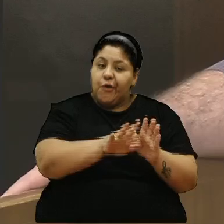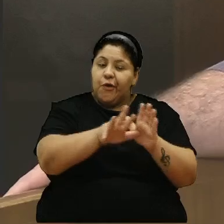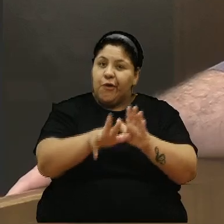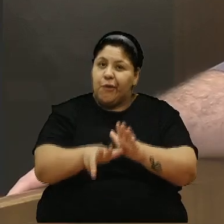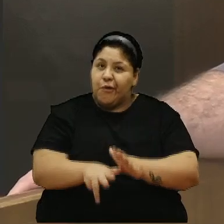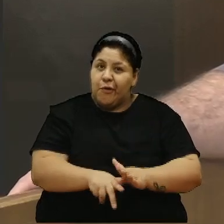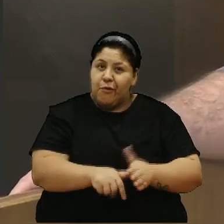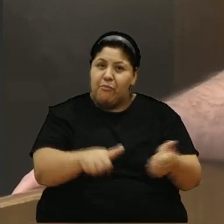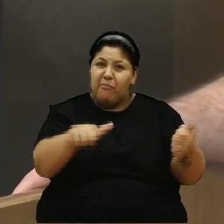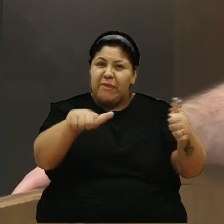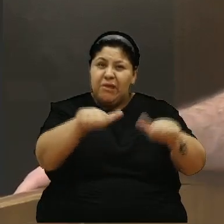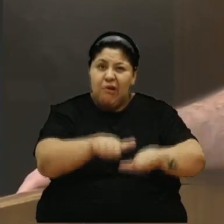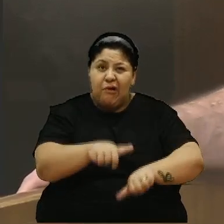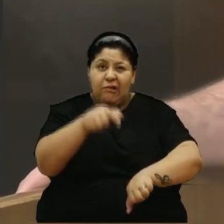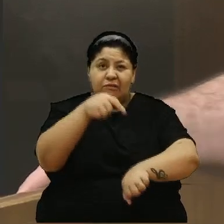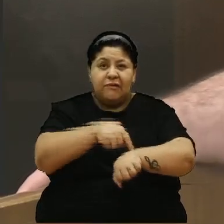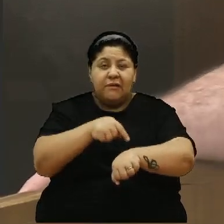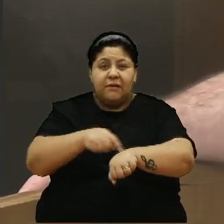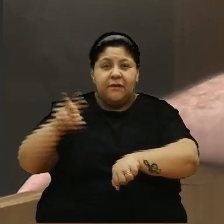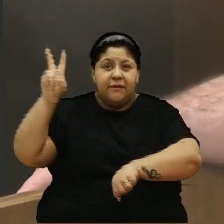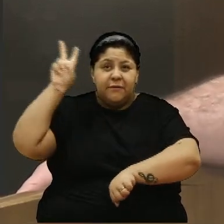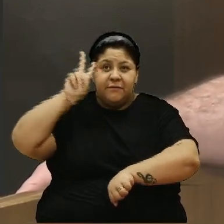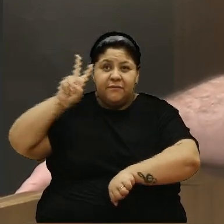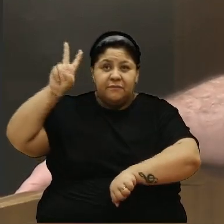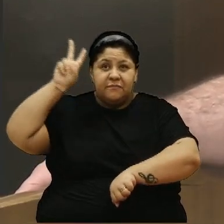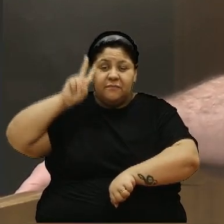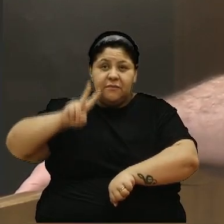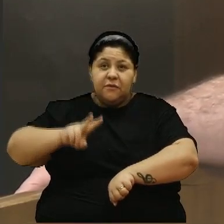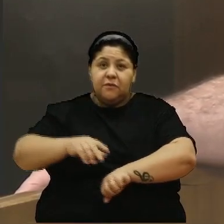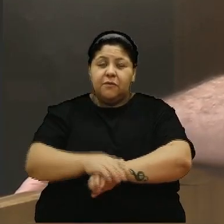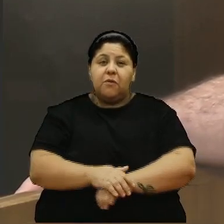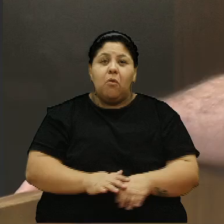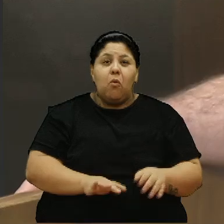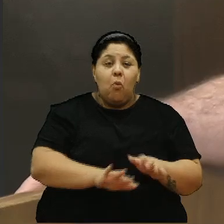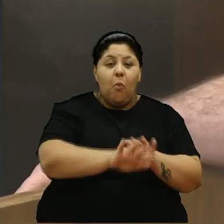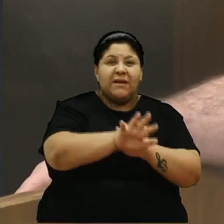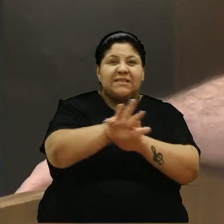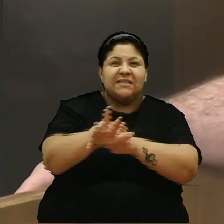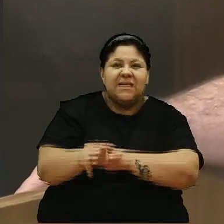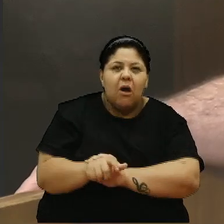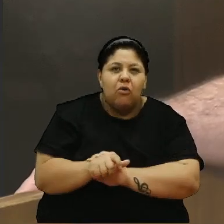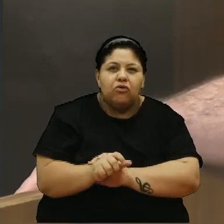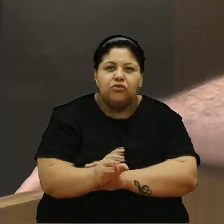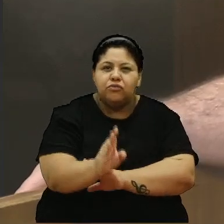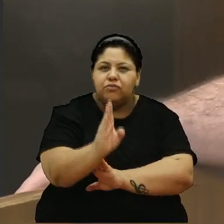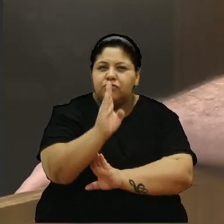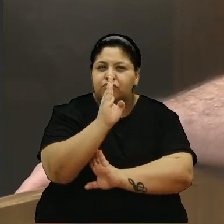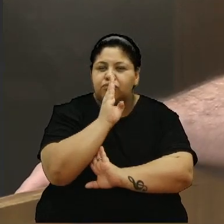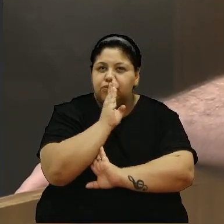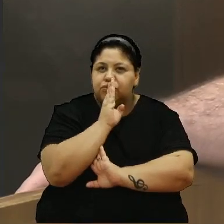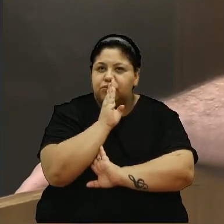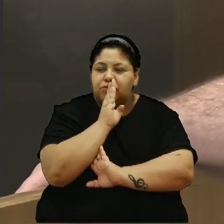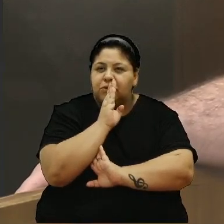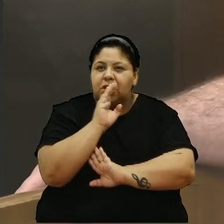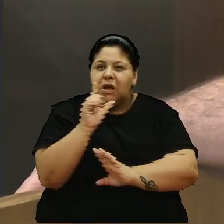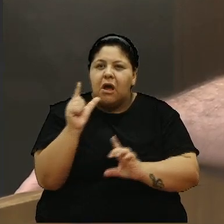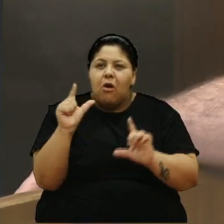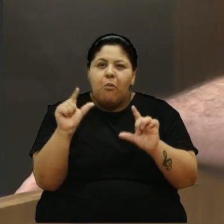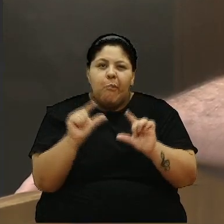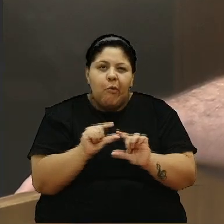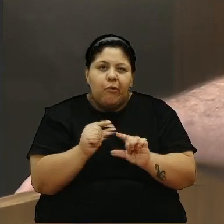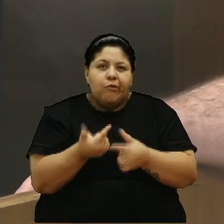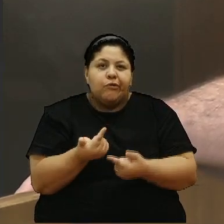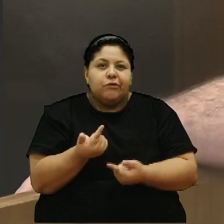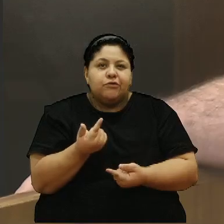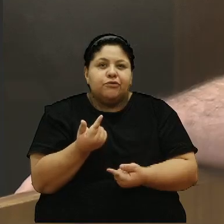tempos dessa história. O assalto silencioso aos míseros recursos